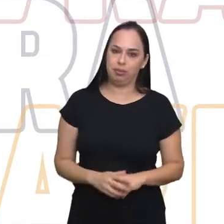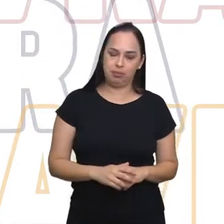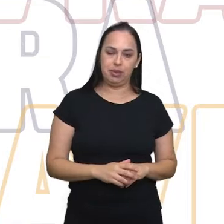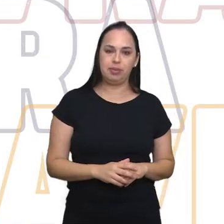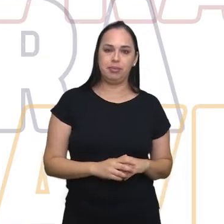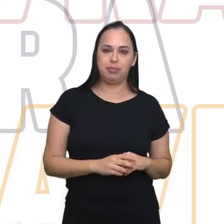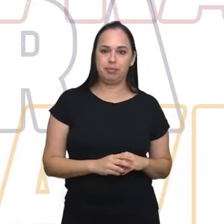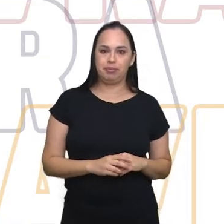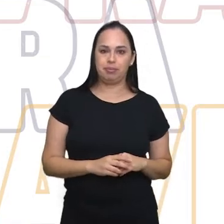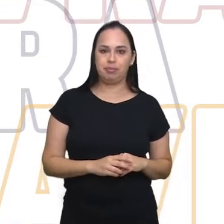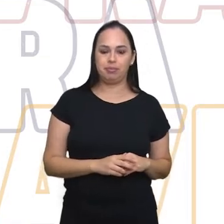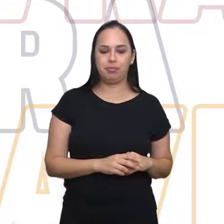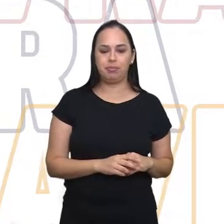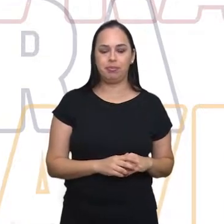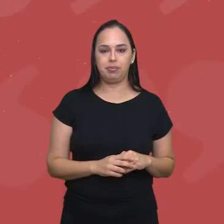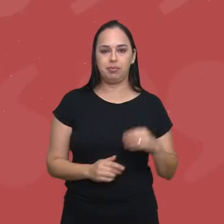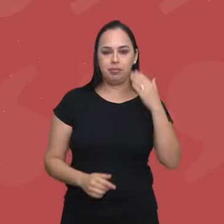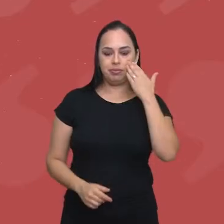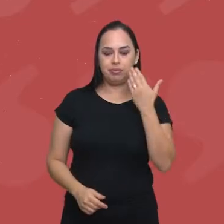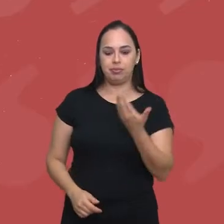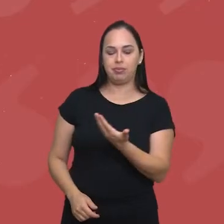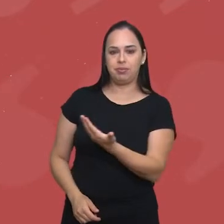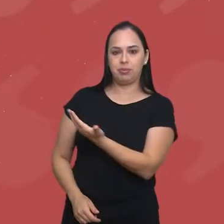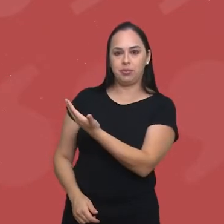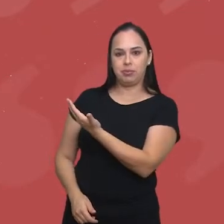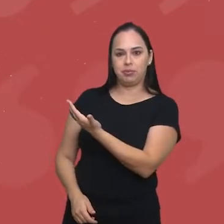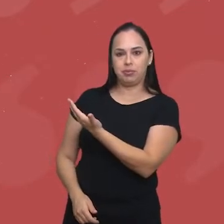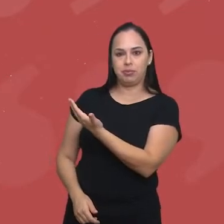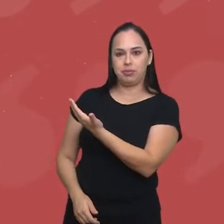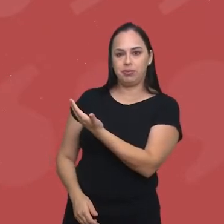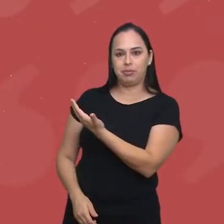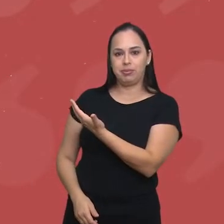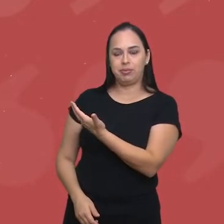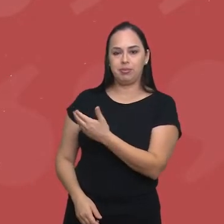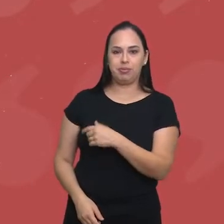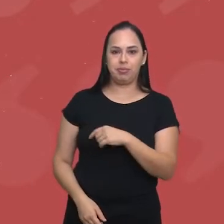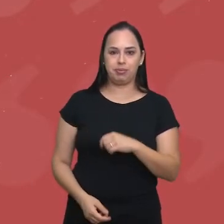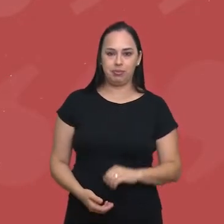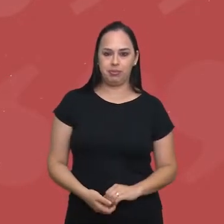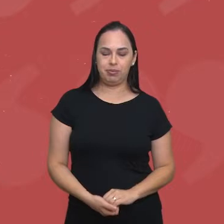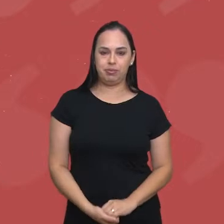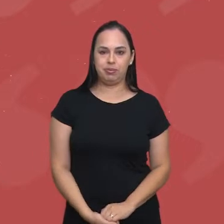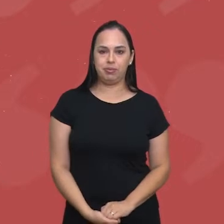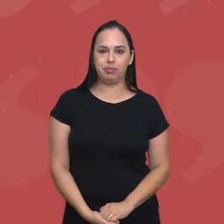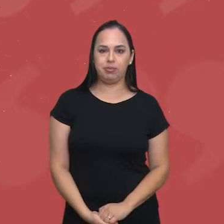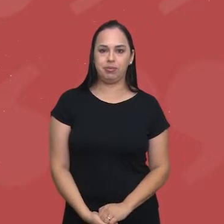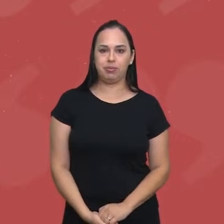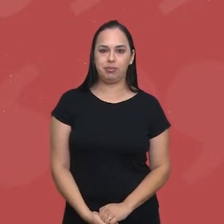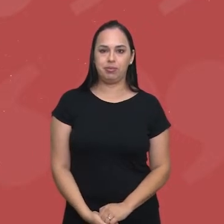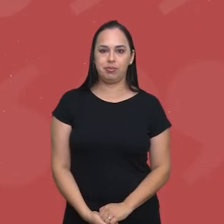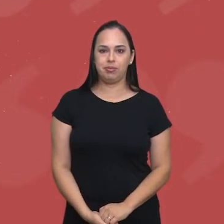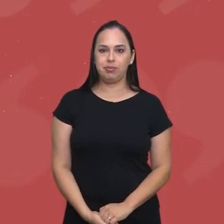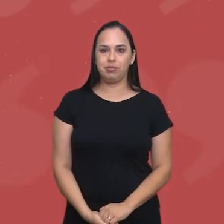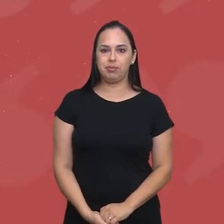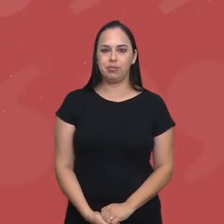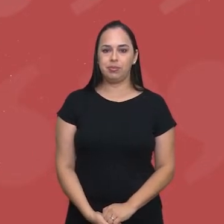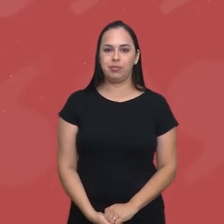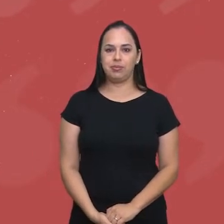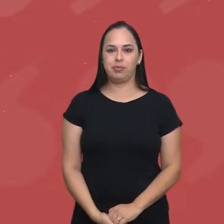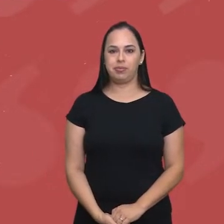somos nós que precisamos disso, né? Quais outras ações são desenvolvidas para contribuir com a autoestima